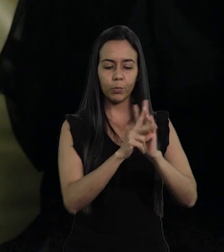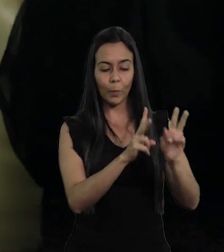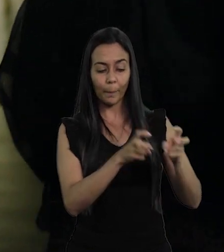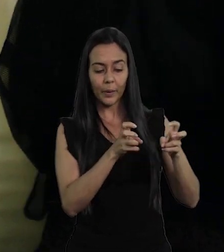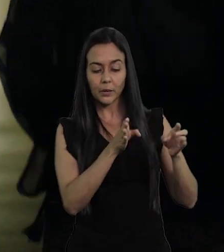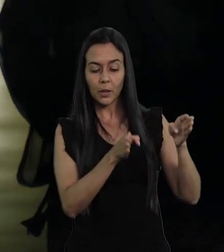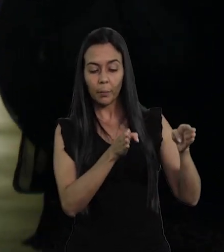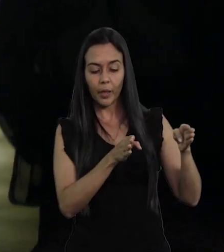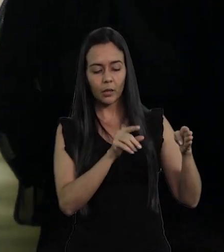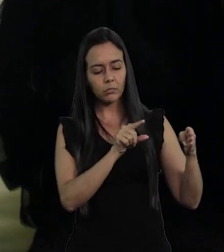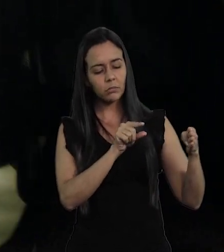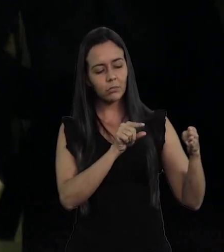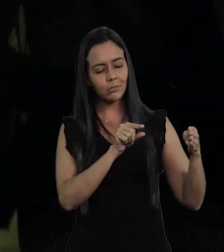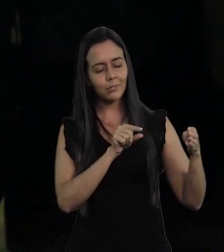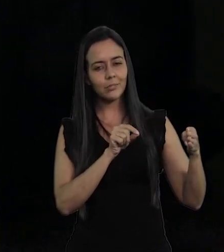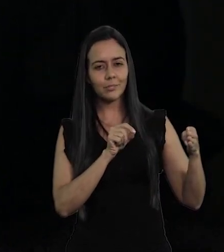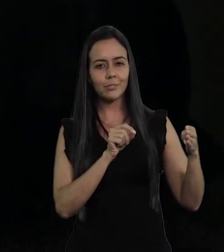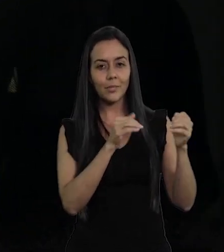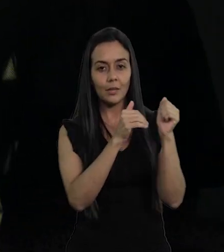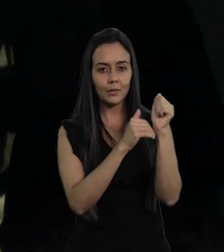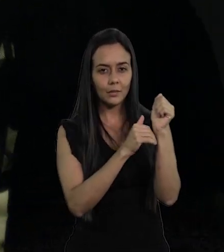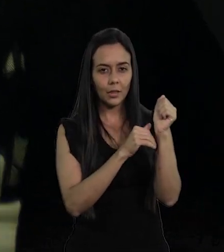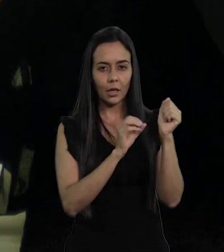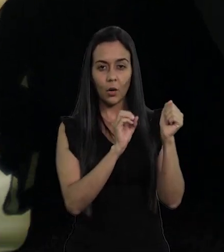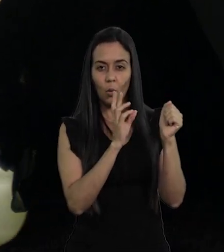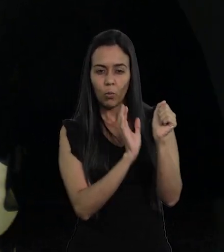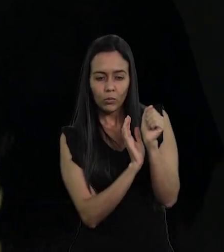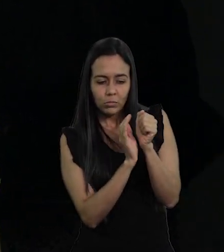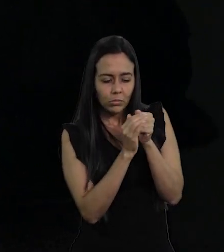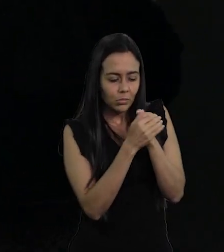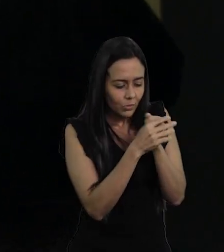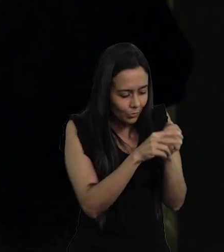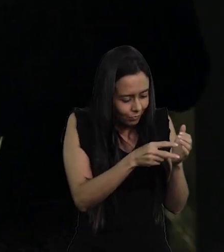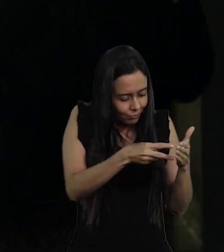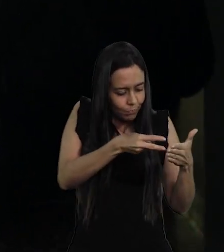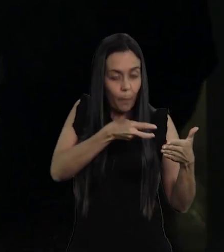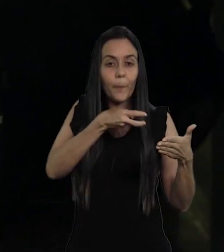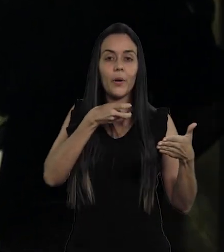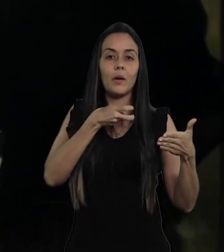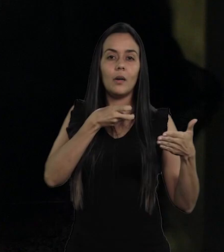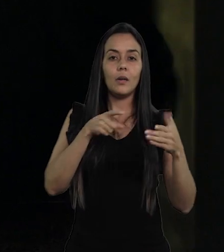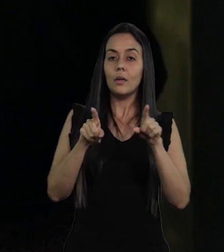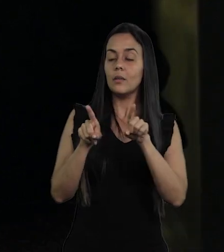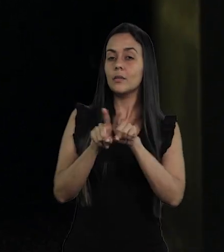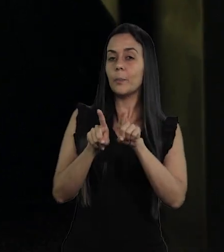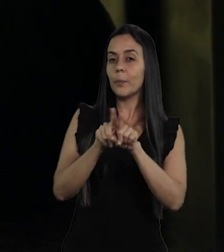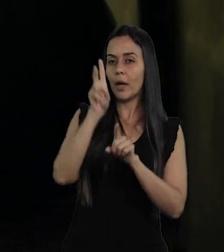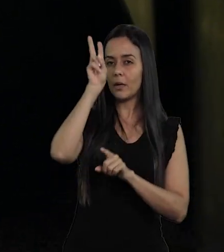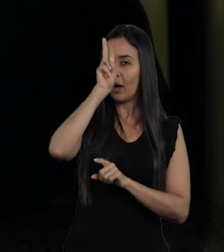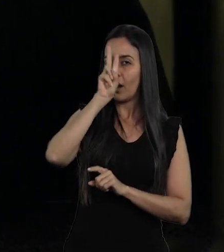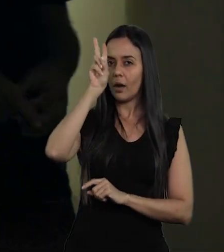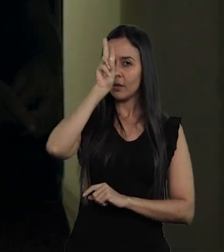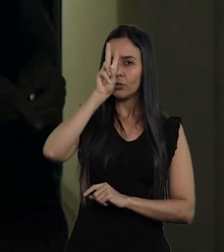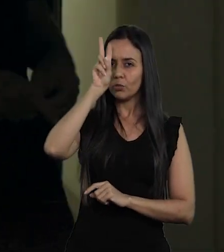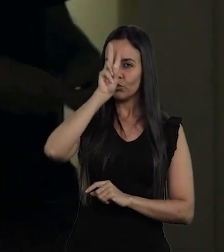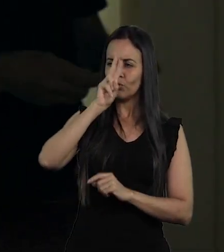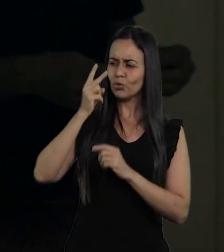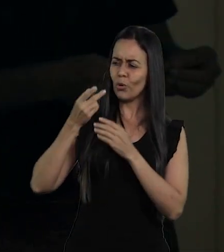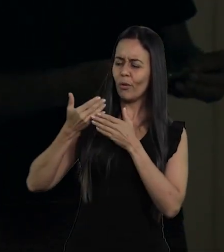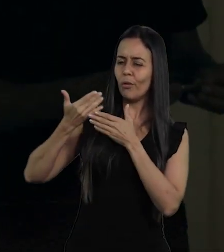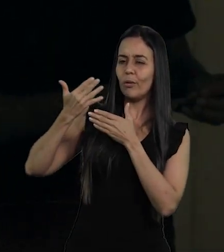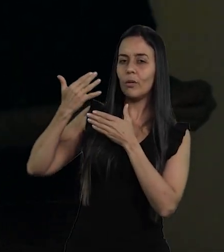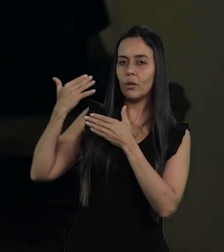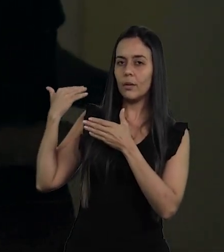Portanto, ela também é historicamente constituída. E a história dos instrumentos de percepção de uma obra é